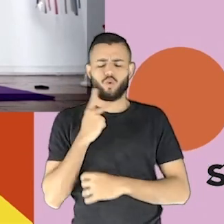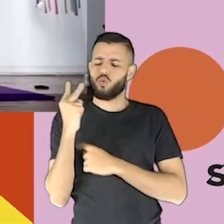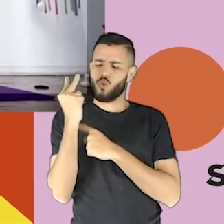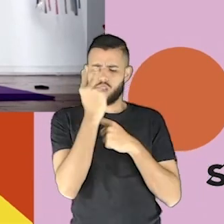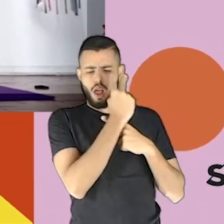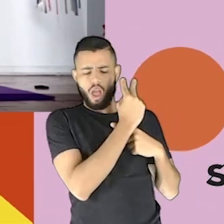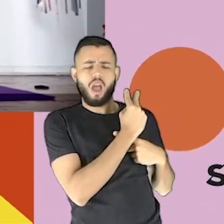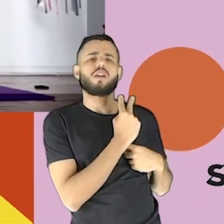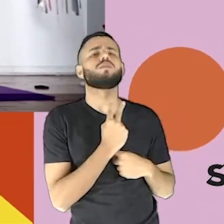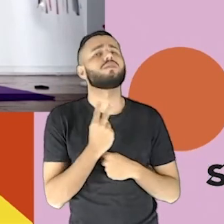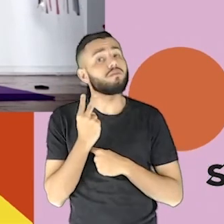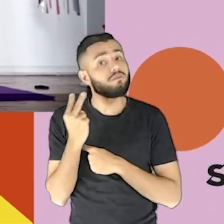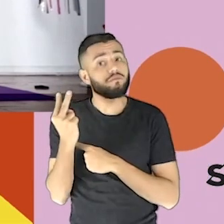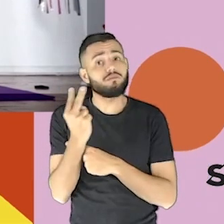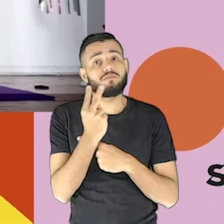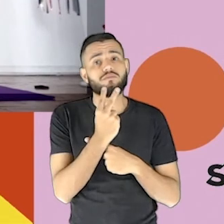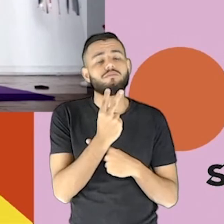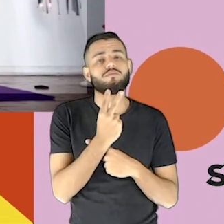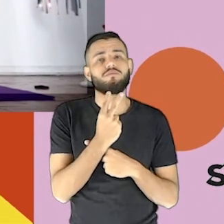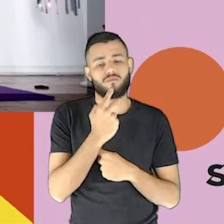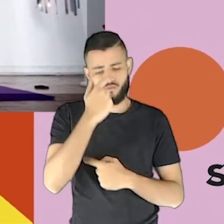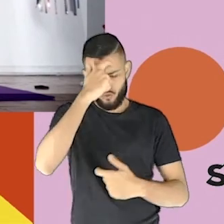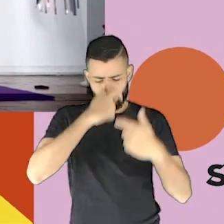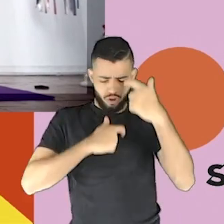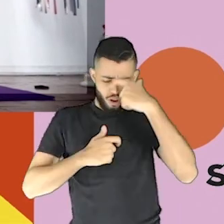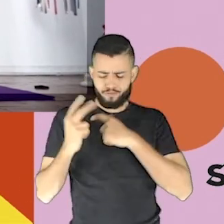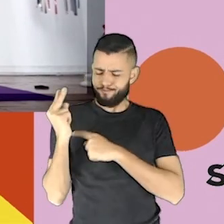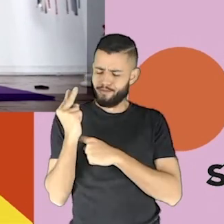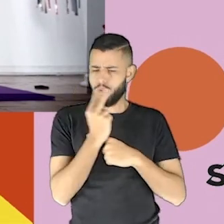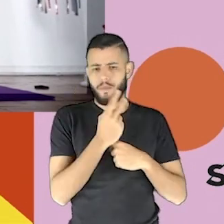autocuidado em vocês, para vocês.